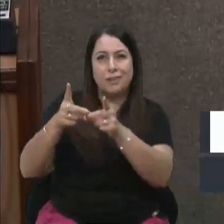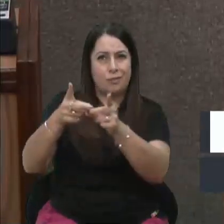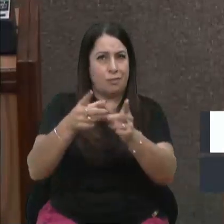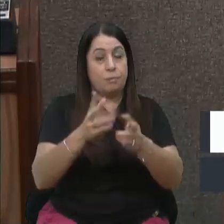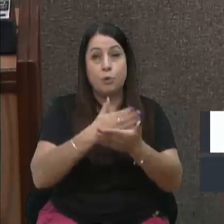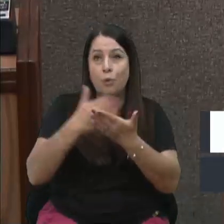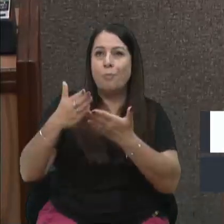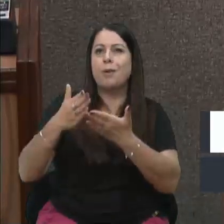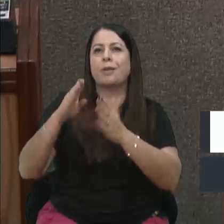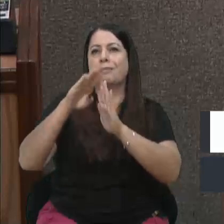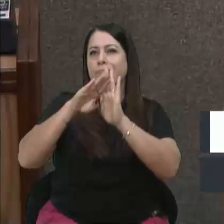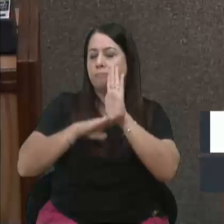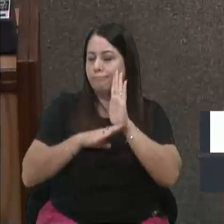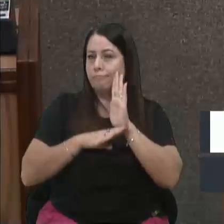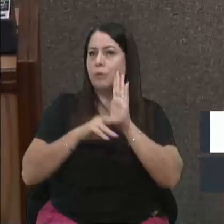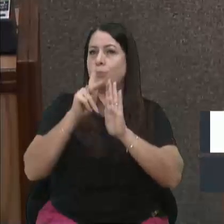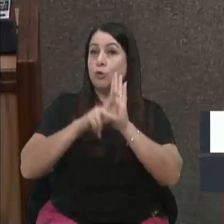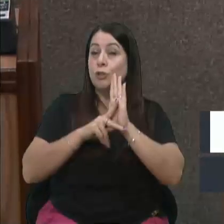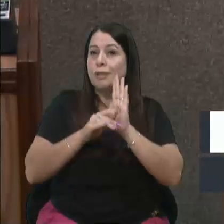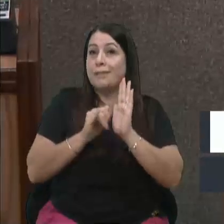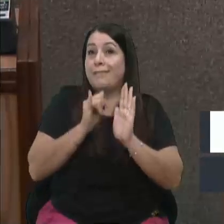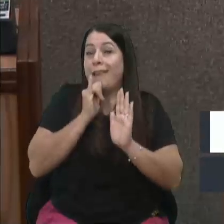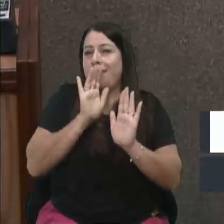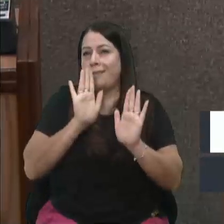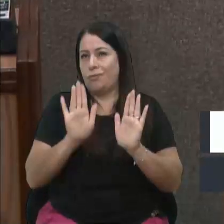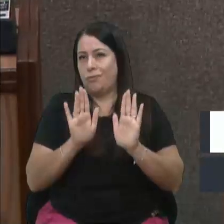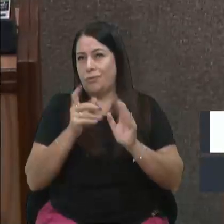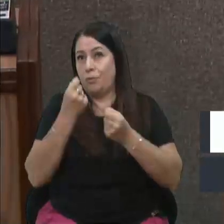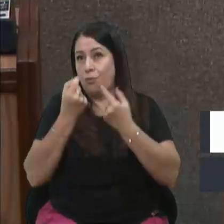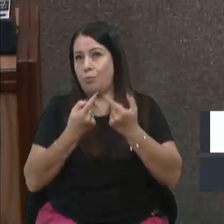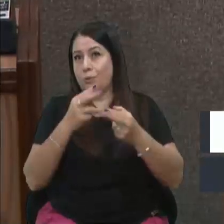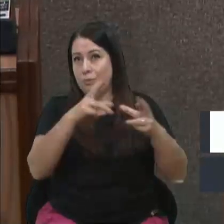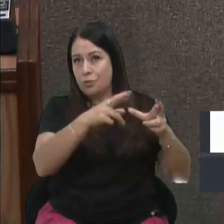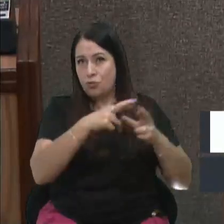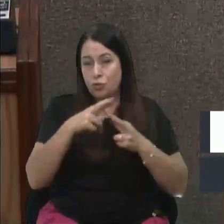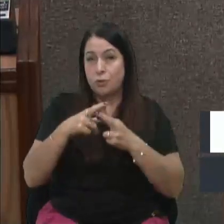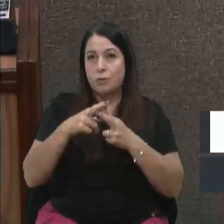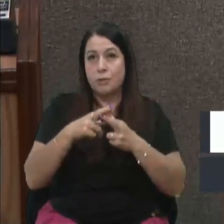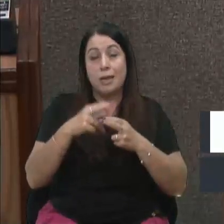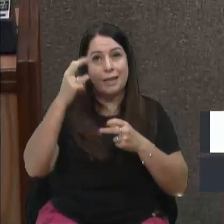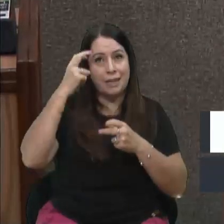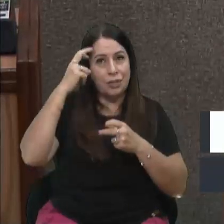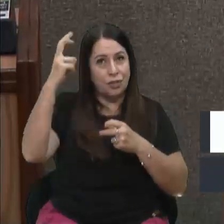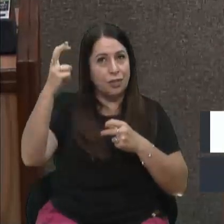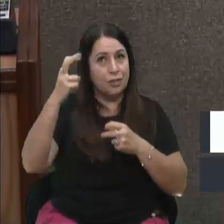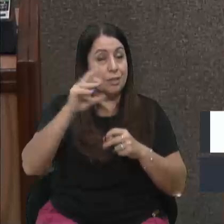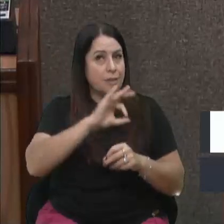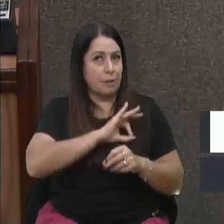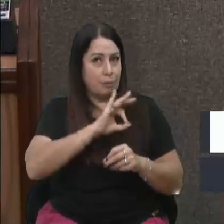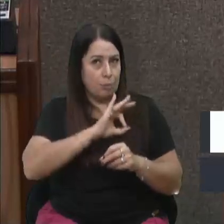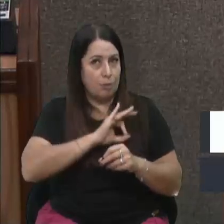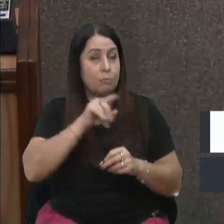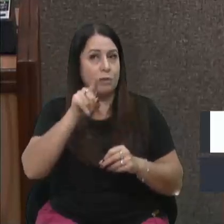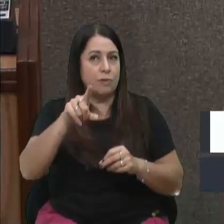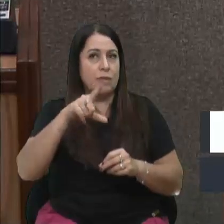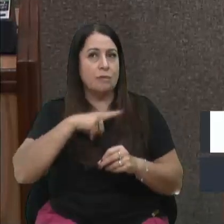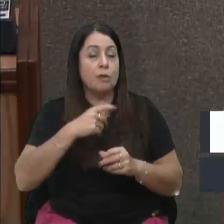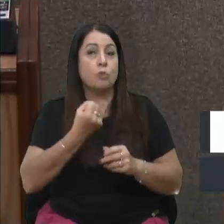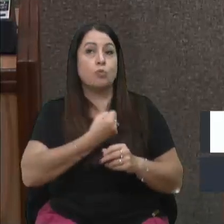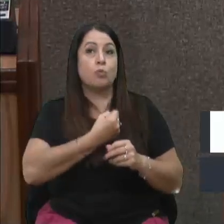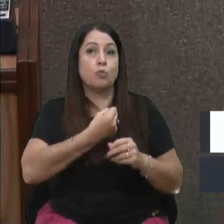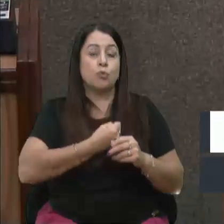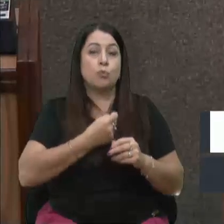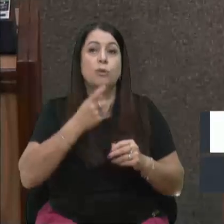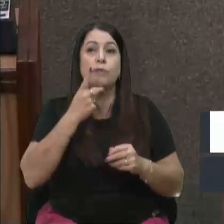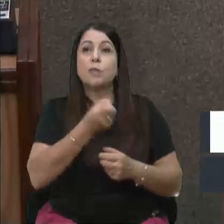gente comece um programa, um projeto piloto em algumas regiões, e aí a inteligência da Brigada Militar é que vai ter os números e